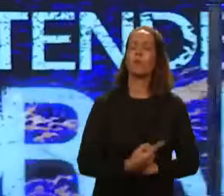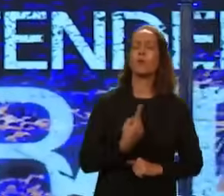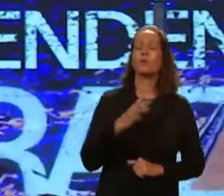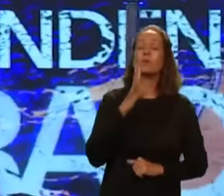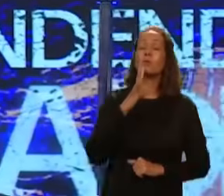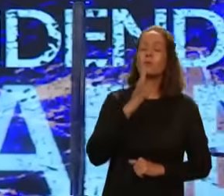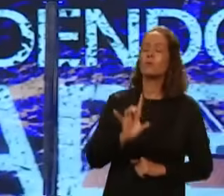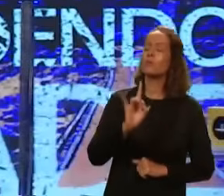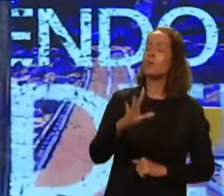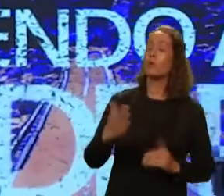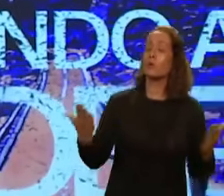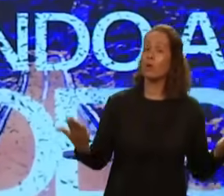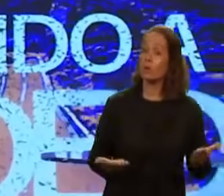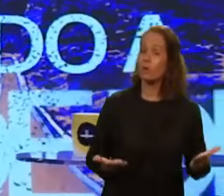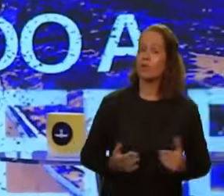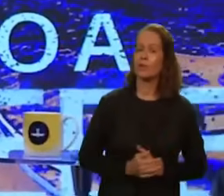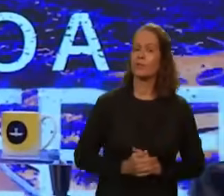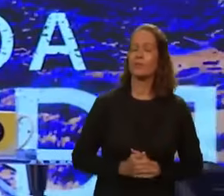sabe tudo.